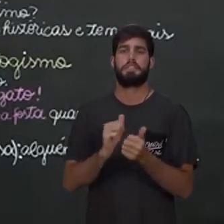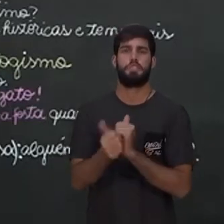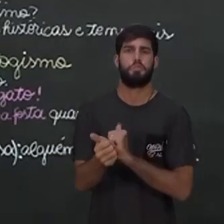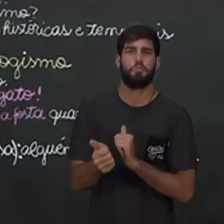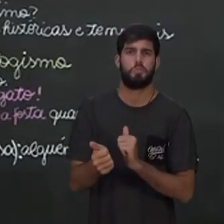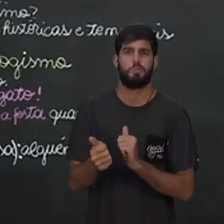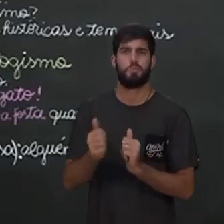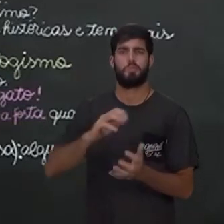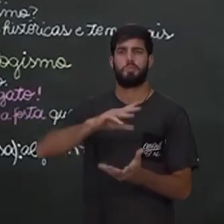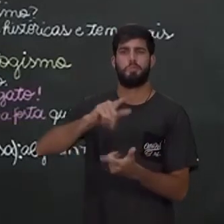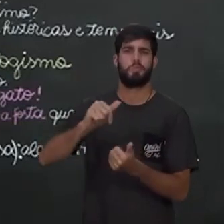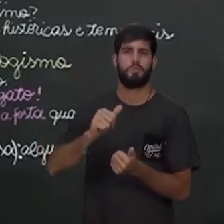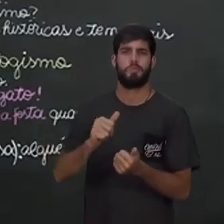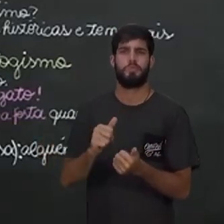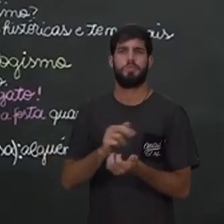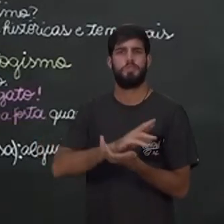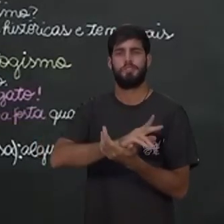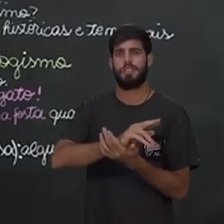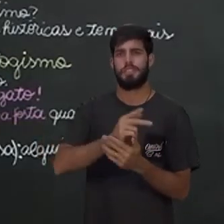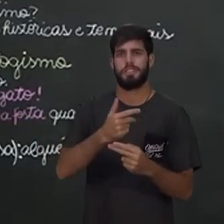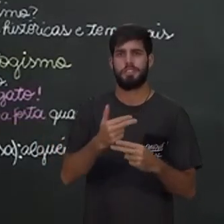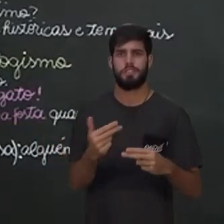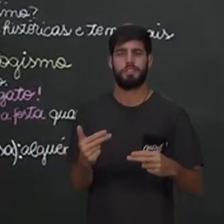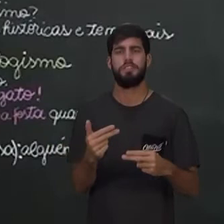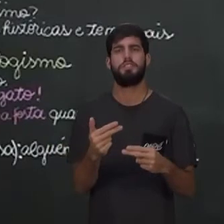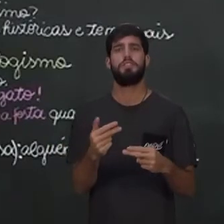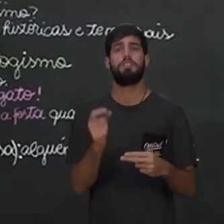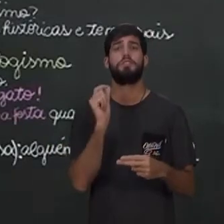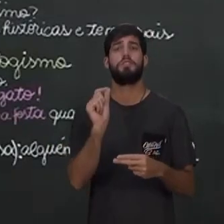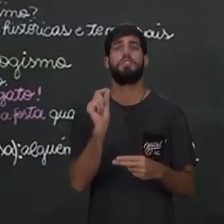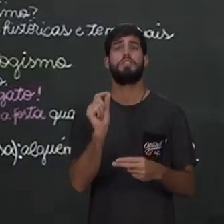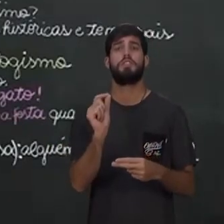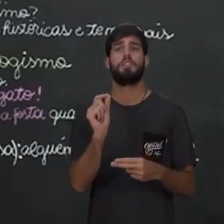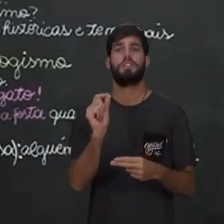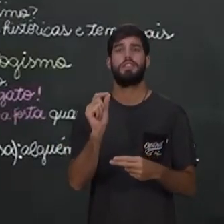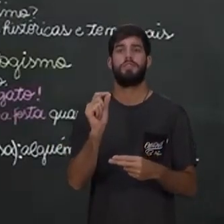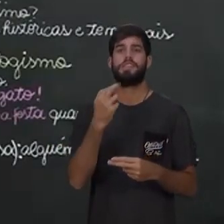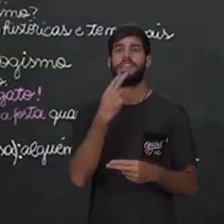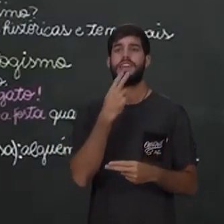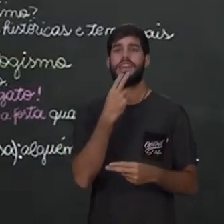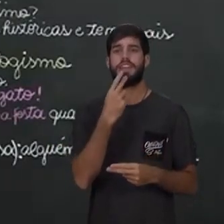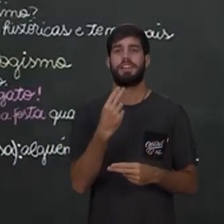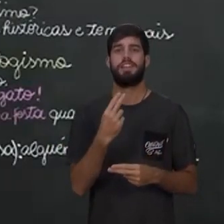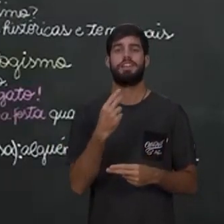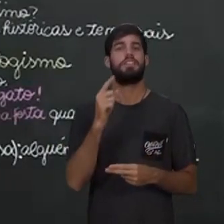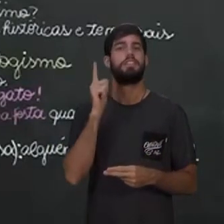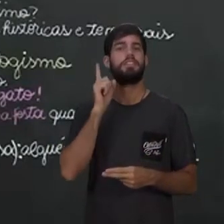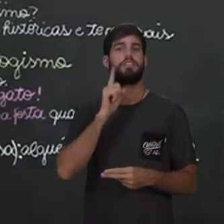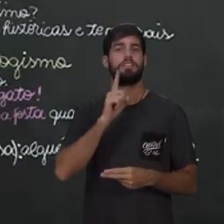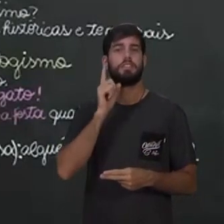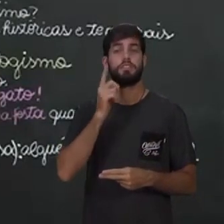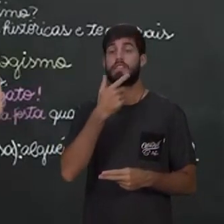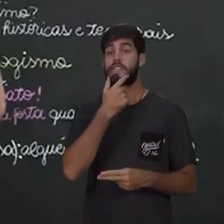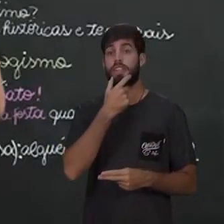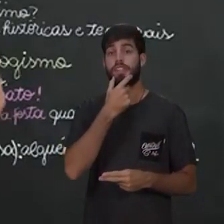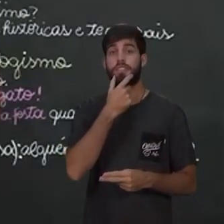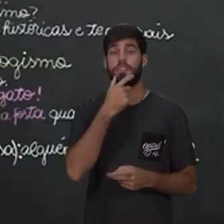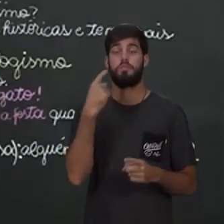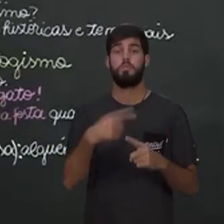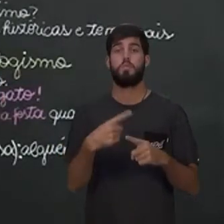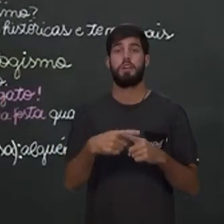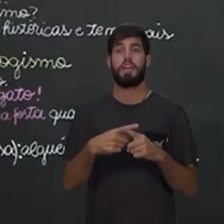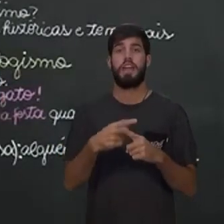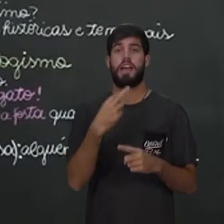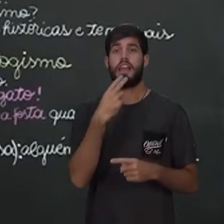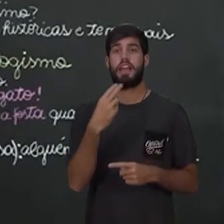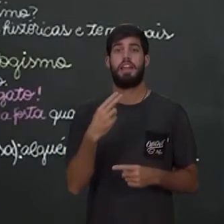determinados eventos, em determinadas instruções que a gente encontra em vários lugares, a gente vai encontrar essa informação também em inglês, porque a língua é considerada